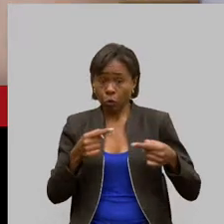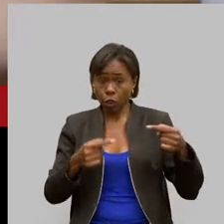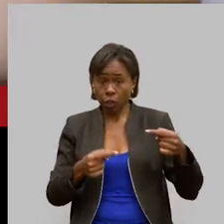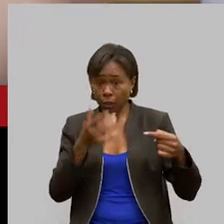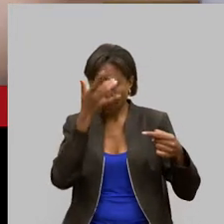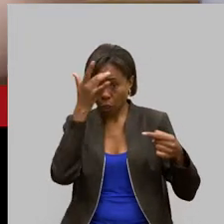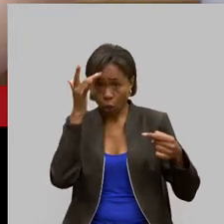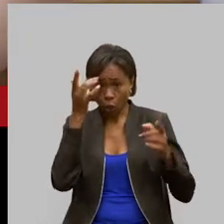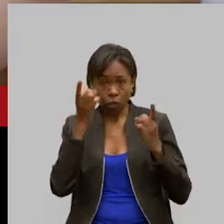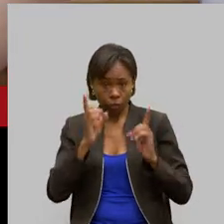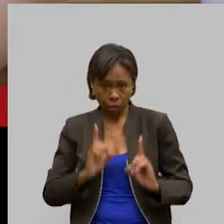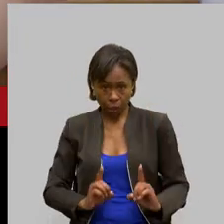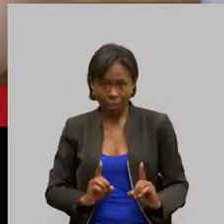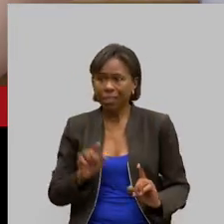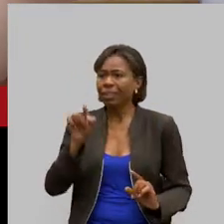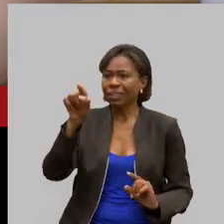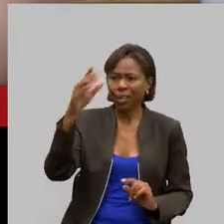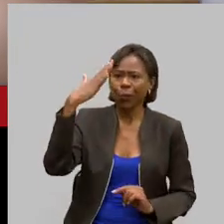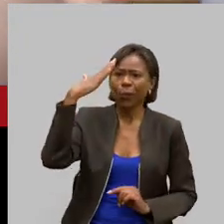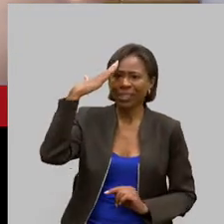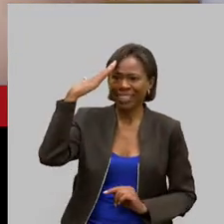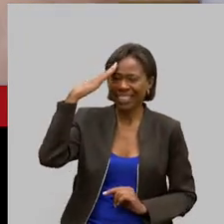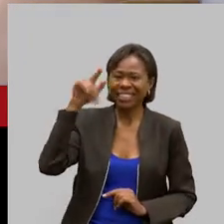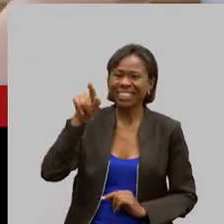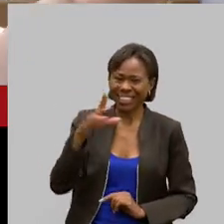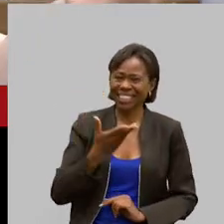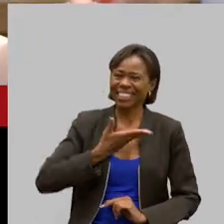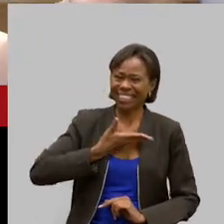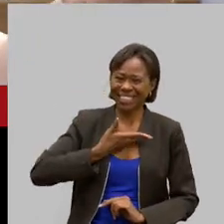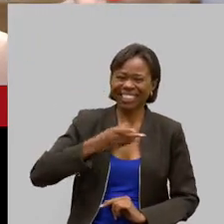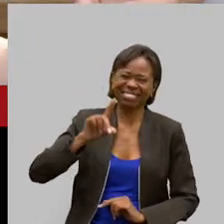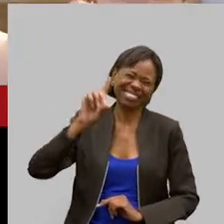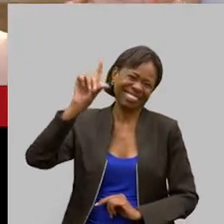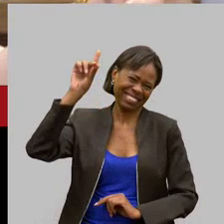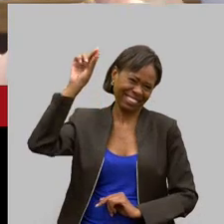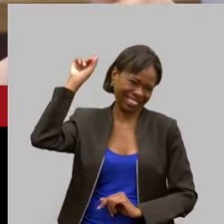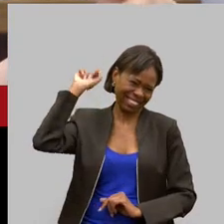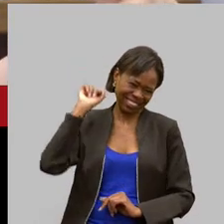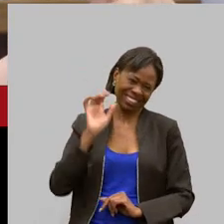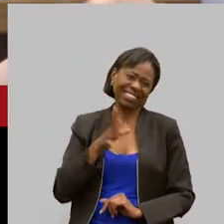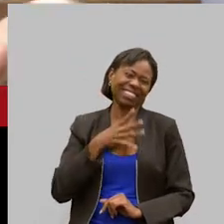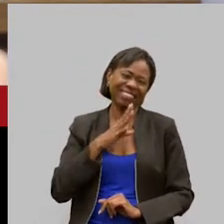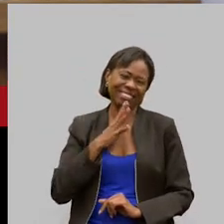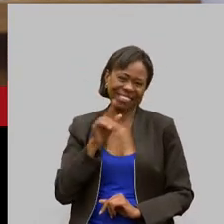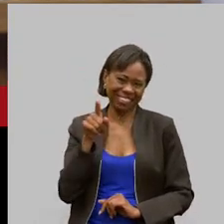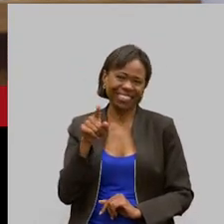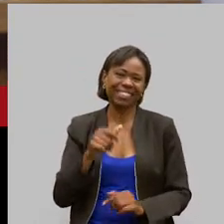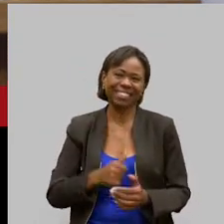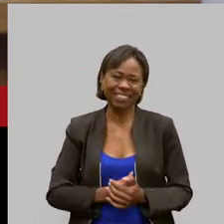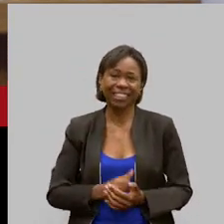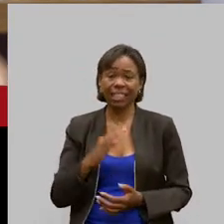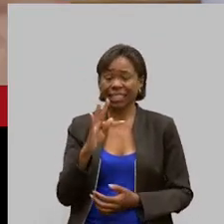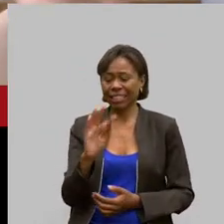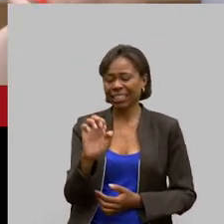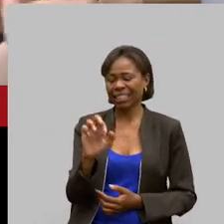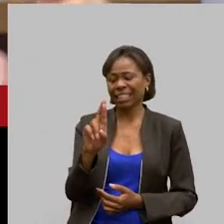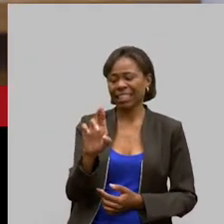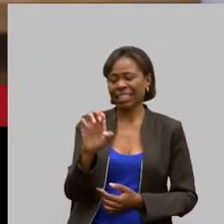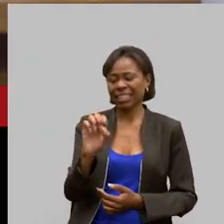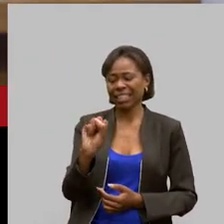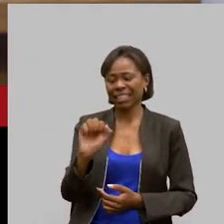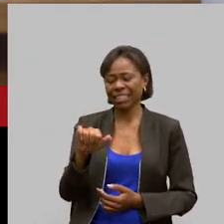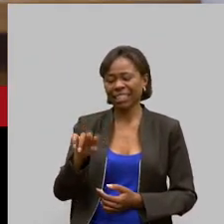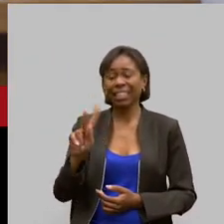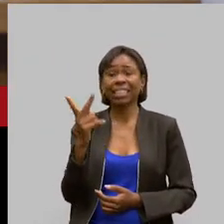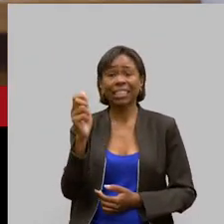conhece minhas aproveitando aqui meus amigos de longas décadas né Terezinha a Terezinha o Denilson